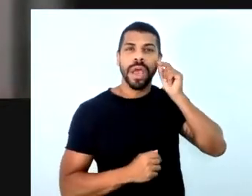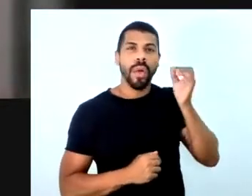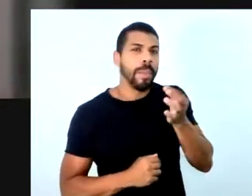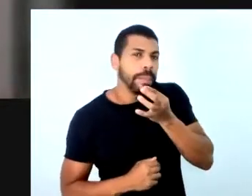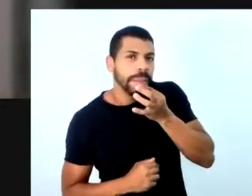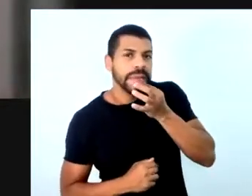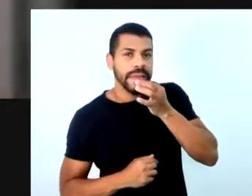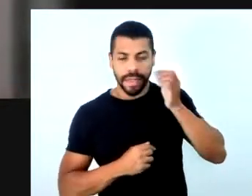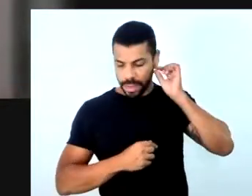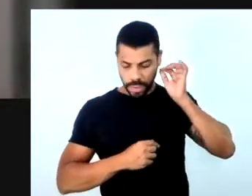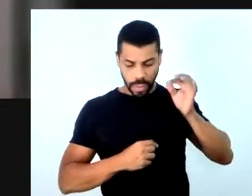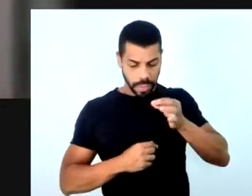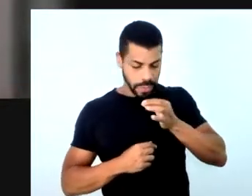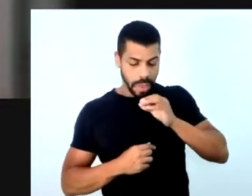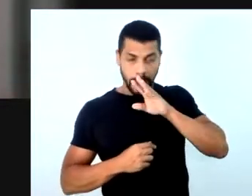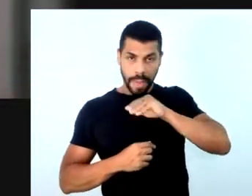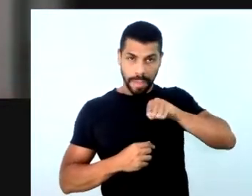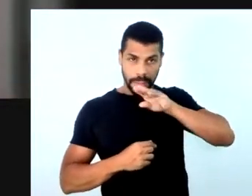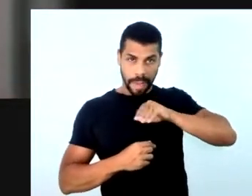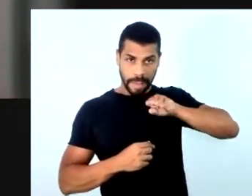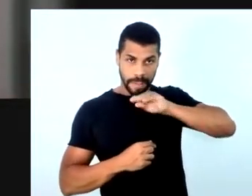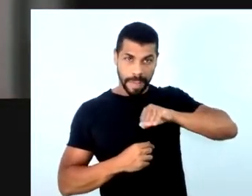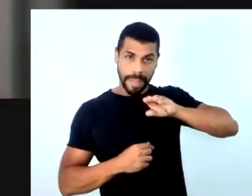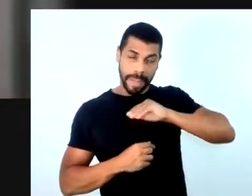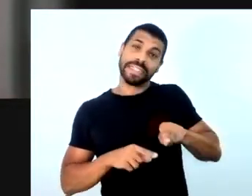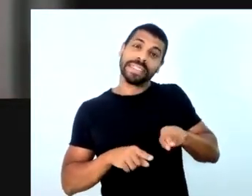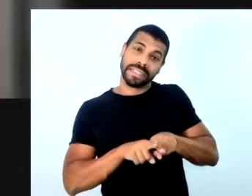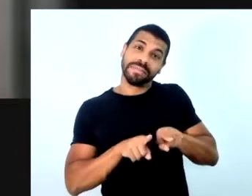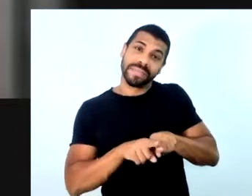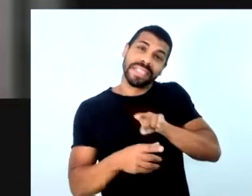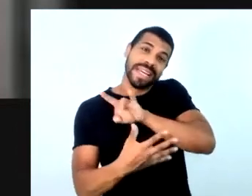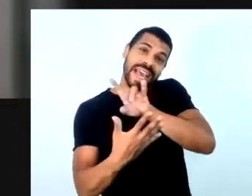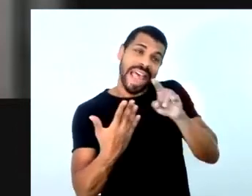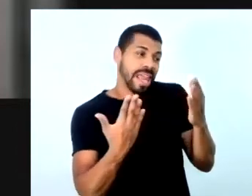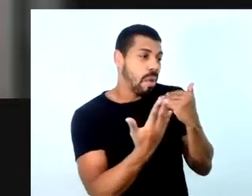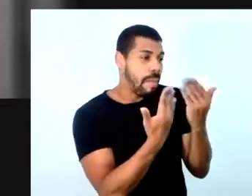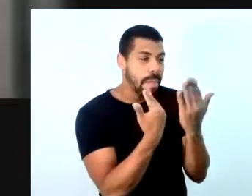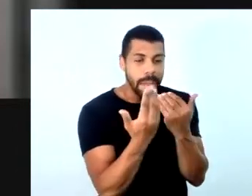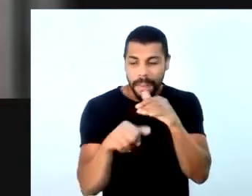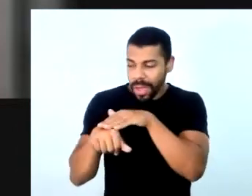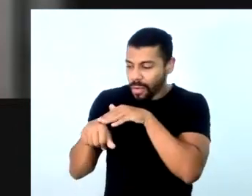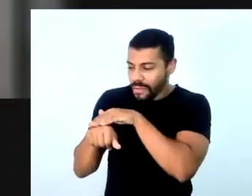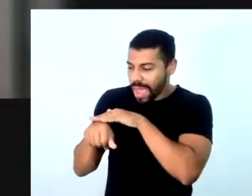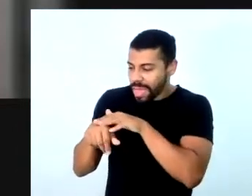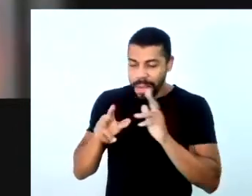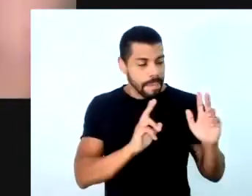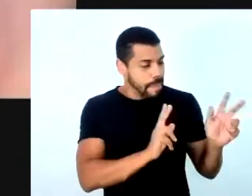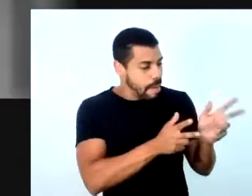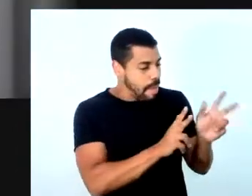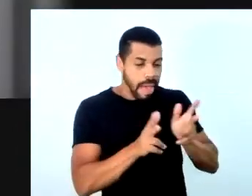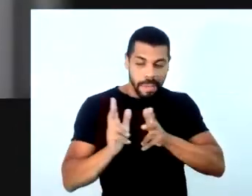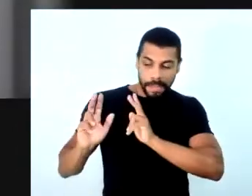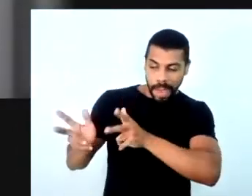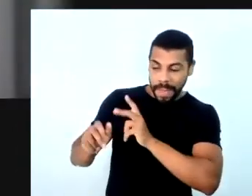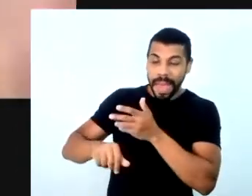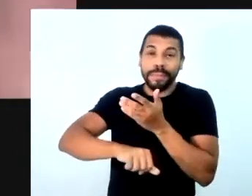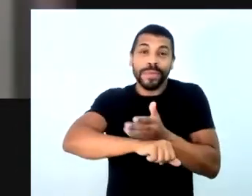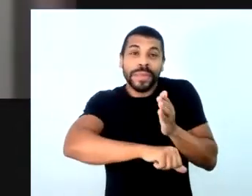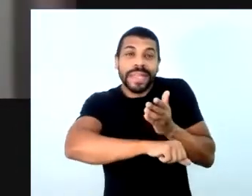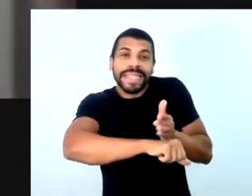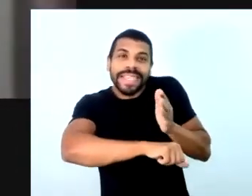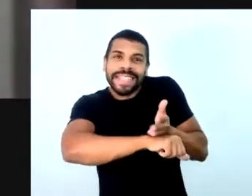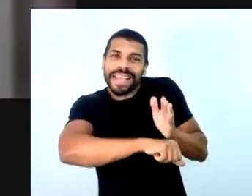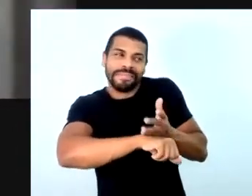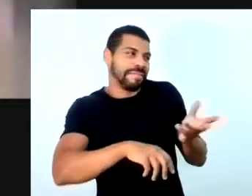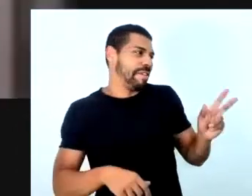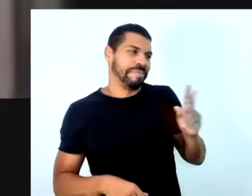tinham microfone. Então, tinha as imagens delas e mais o áudio de todas as conversas que elas tinham